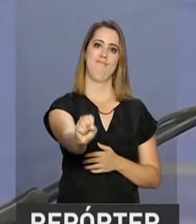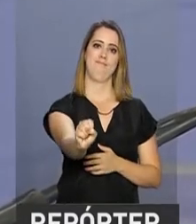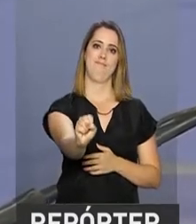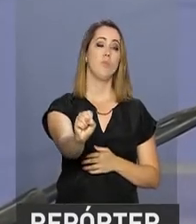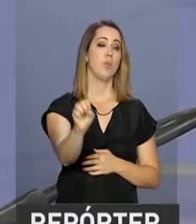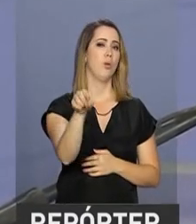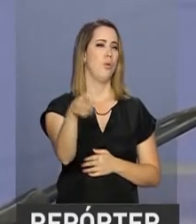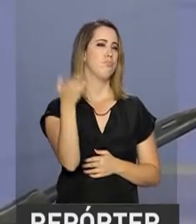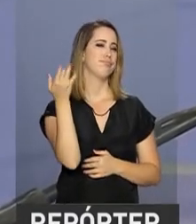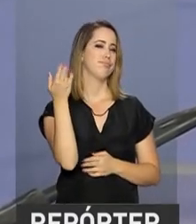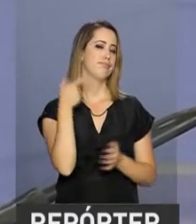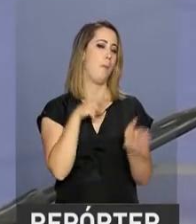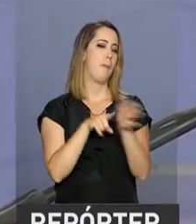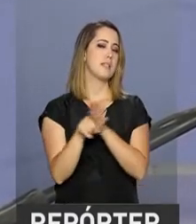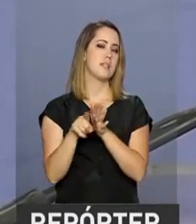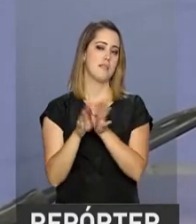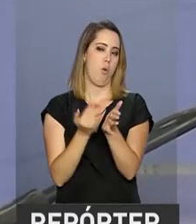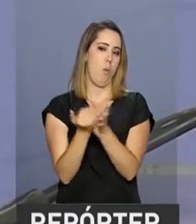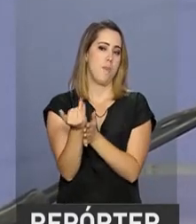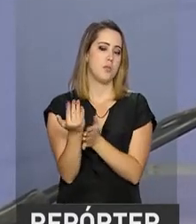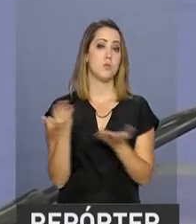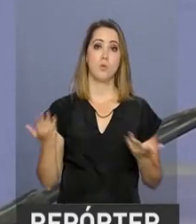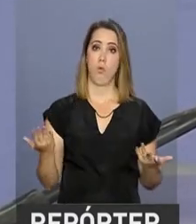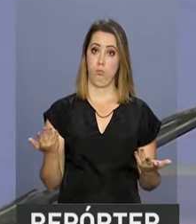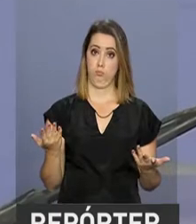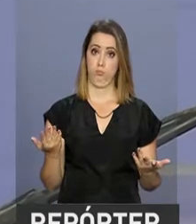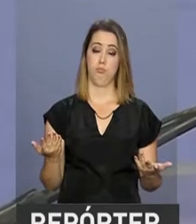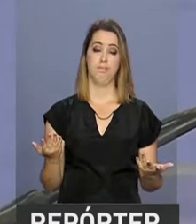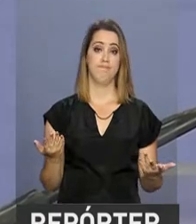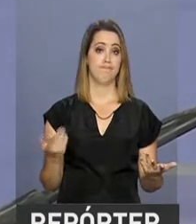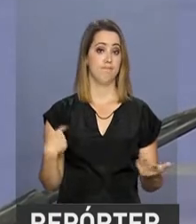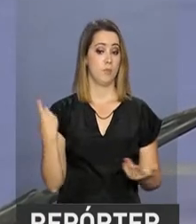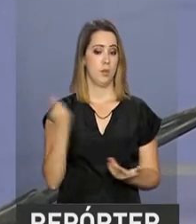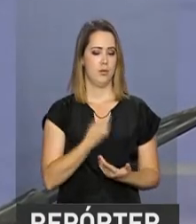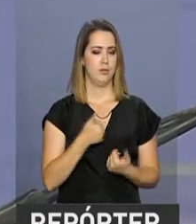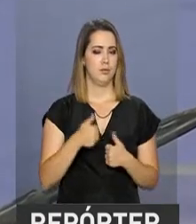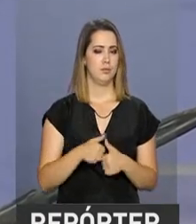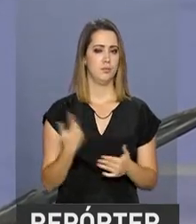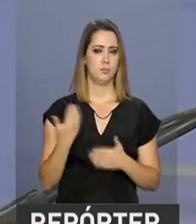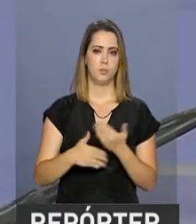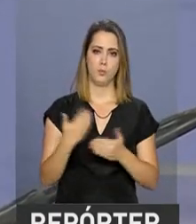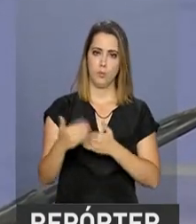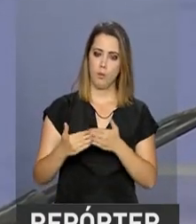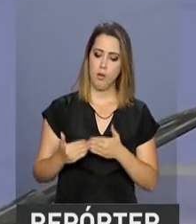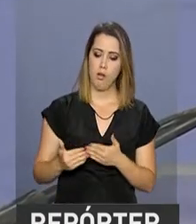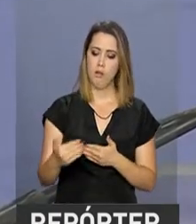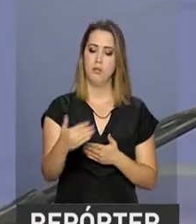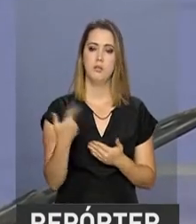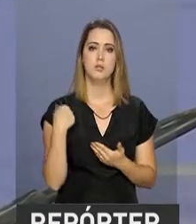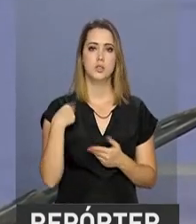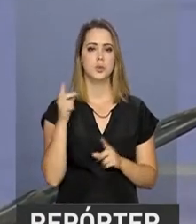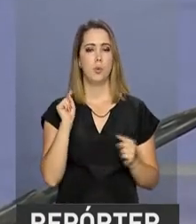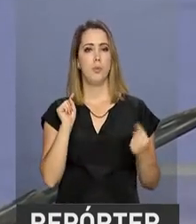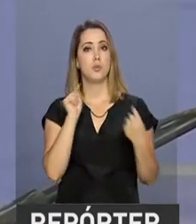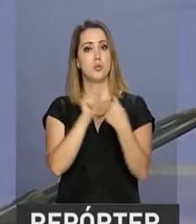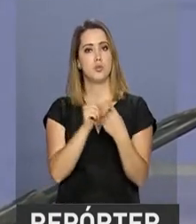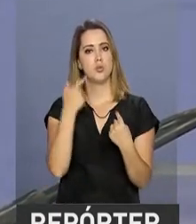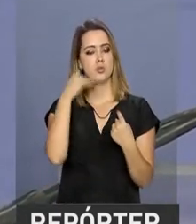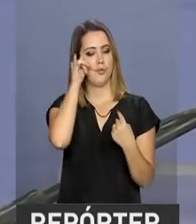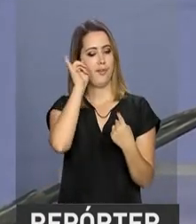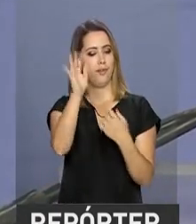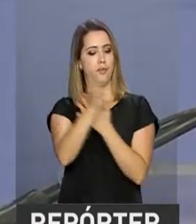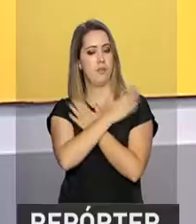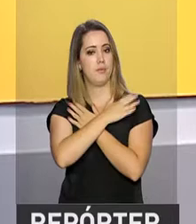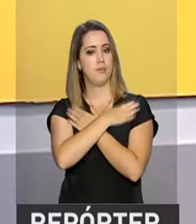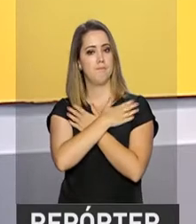da bolsa foi é determinado então nós temos um processo que que visa ao combate ao